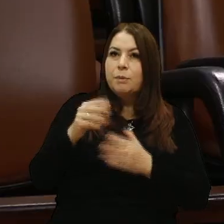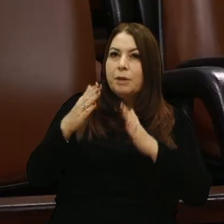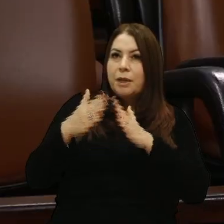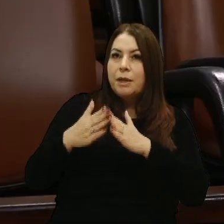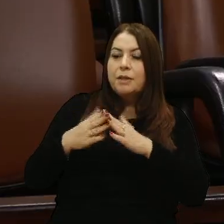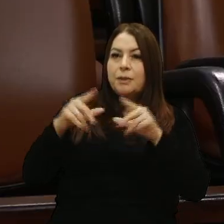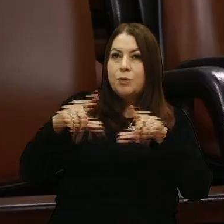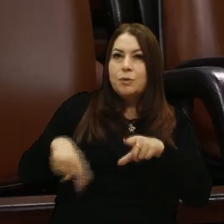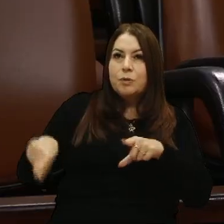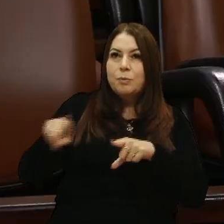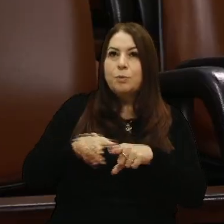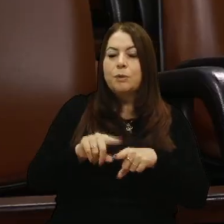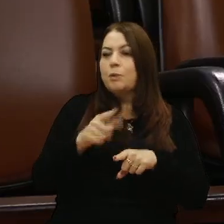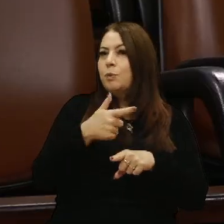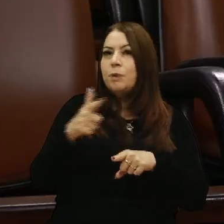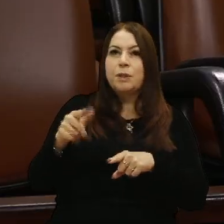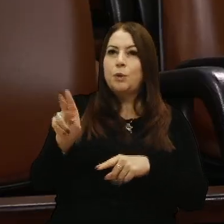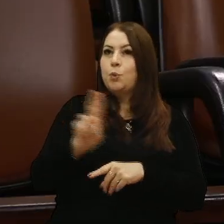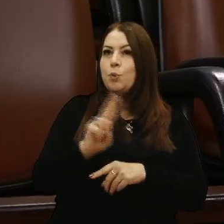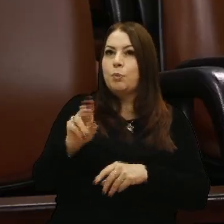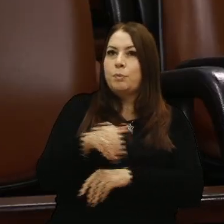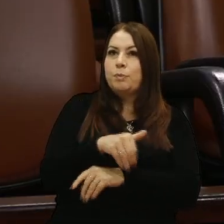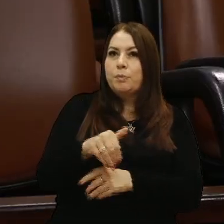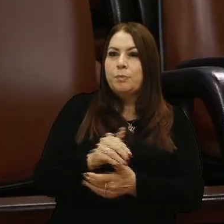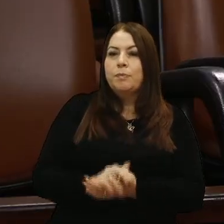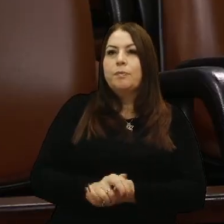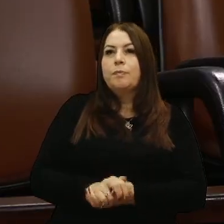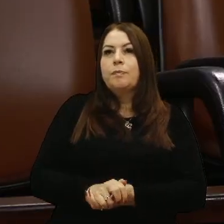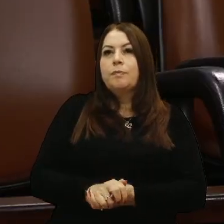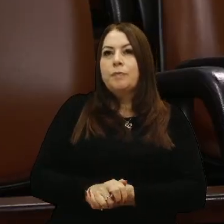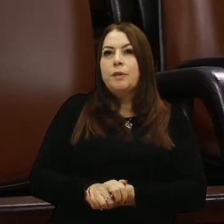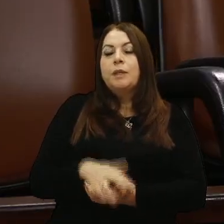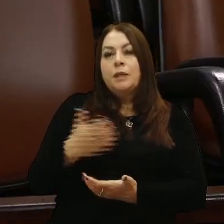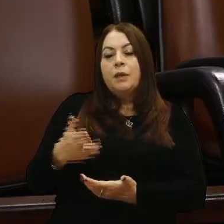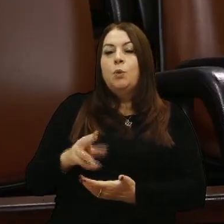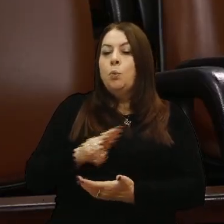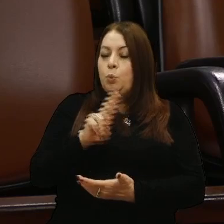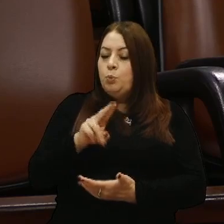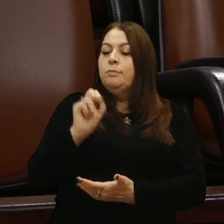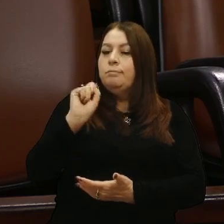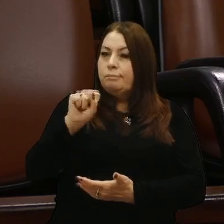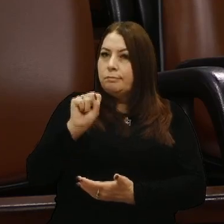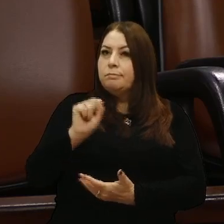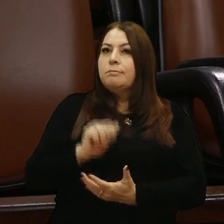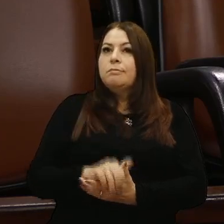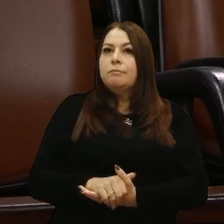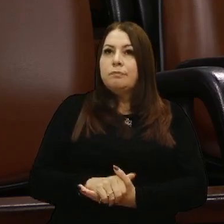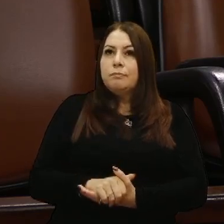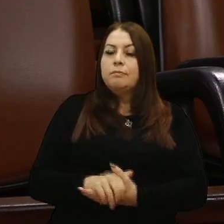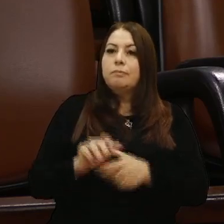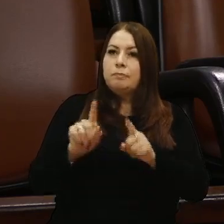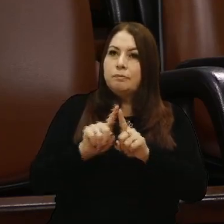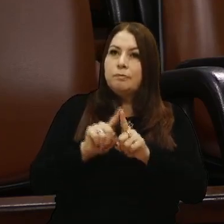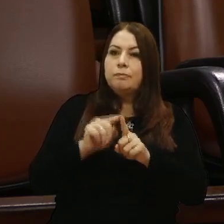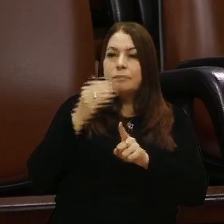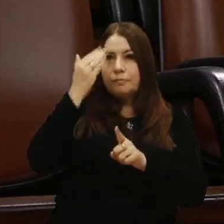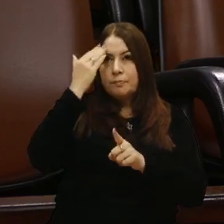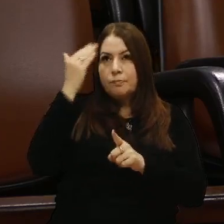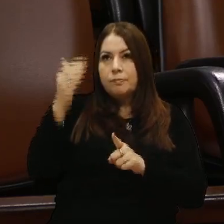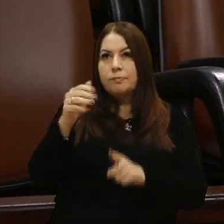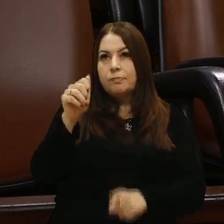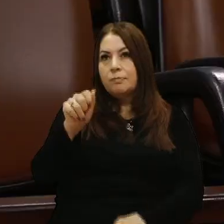na localidade que não tem nome a sua rua. Então, é útil, sim. E também eu tenho que agradecer